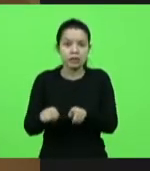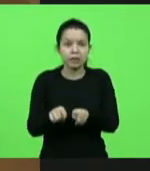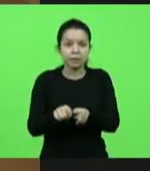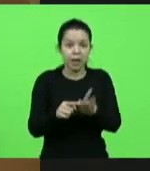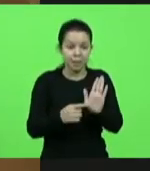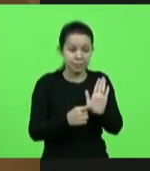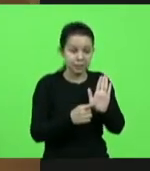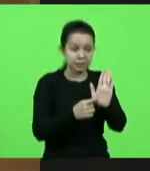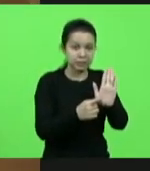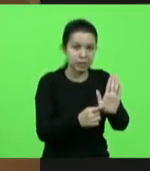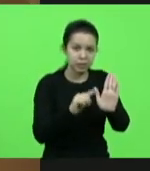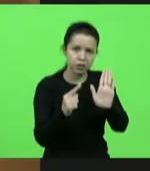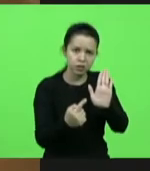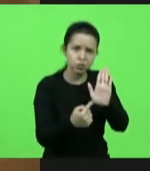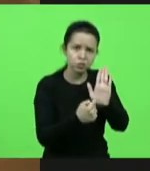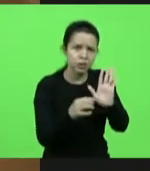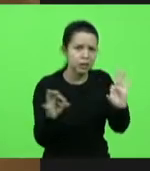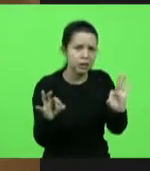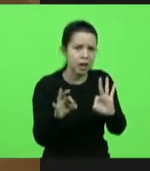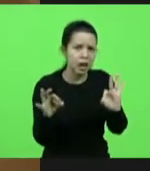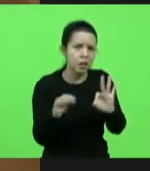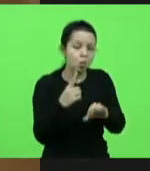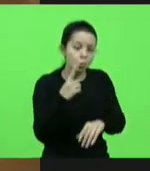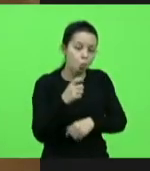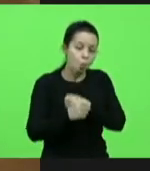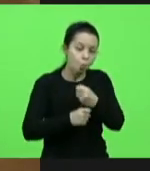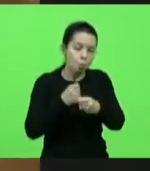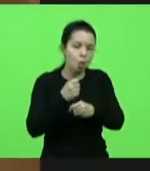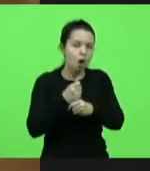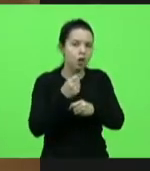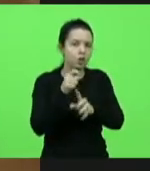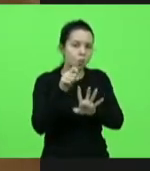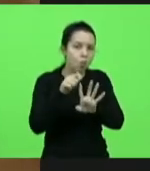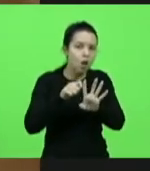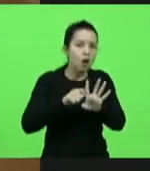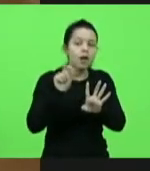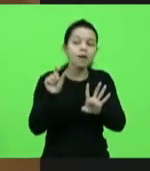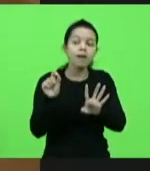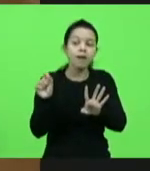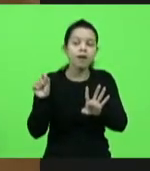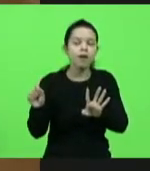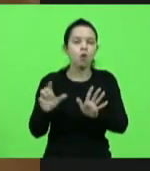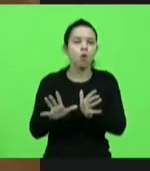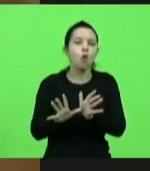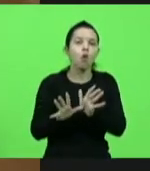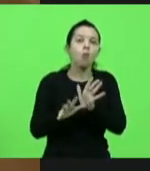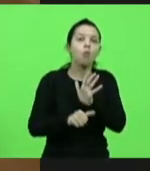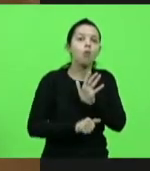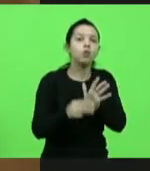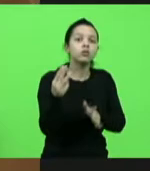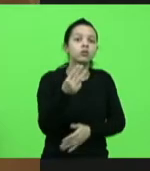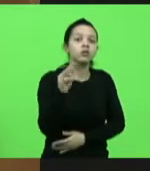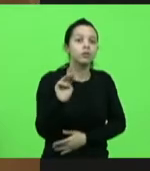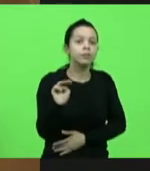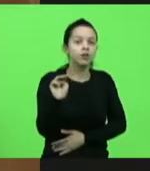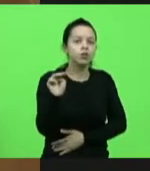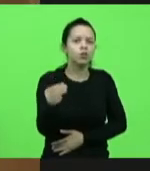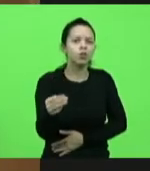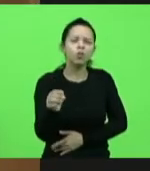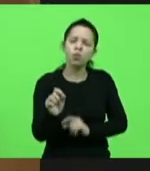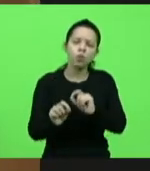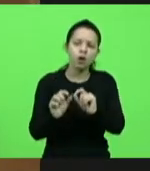já 1 ano e 4 meses contra quem roubou os 33 milhões dos catarinenses? O que está